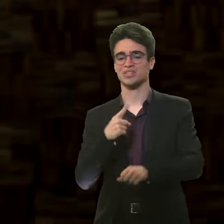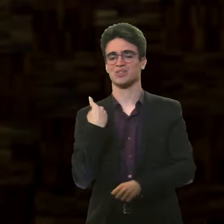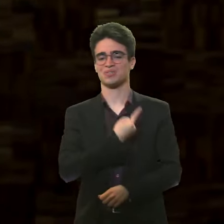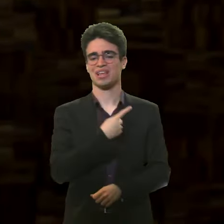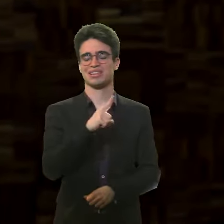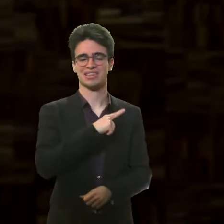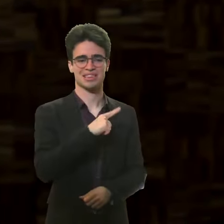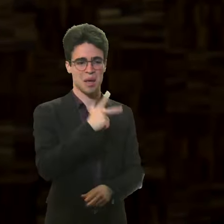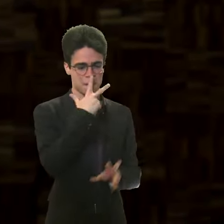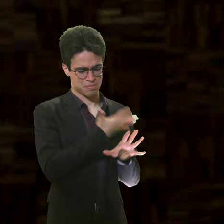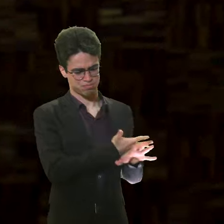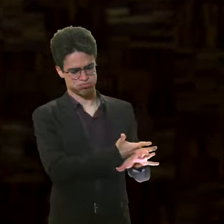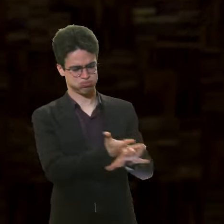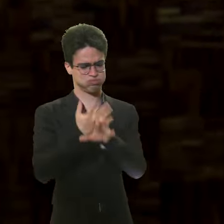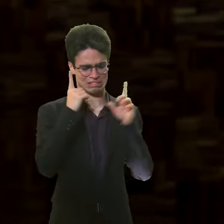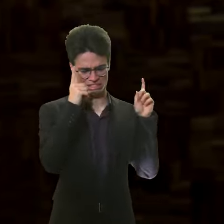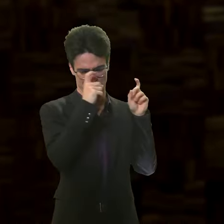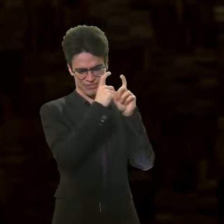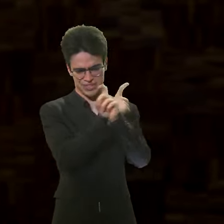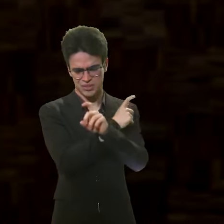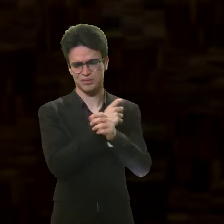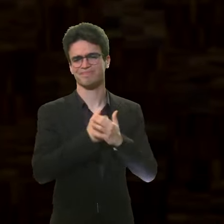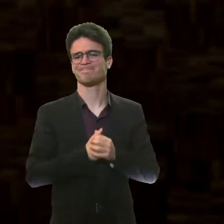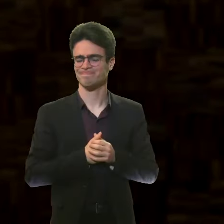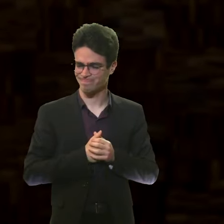de deserto, como costumamos dizer.